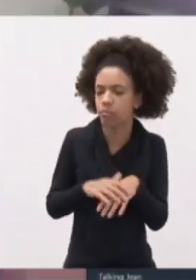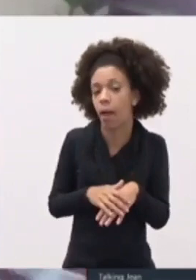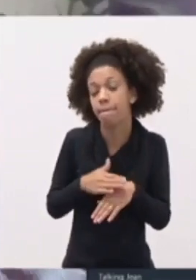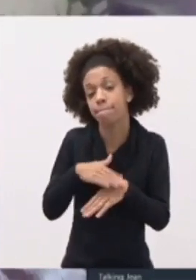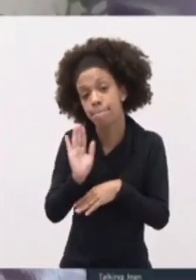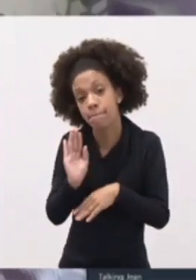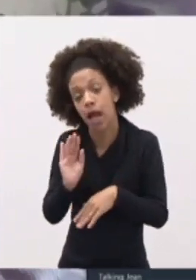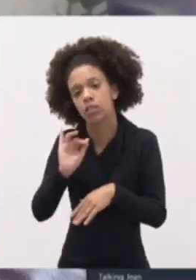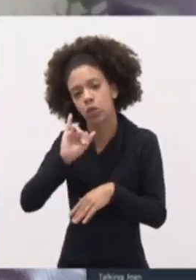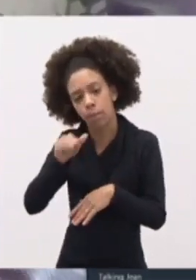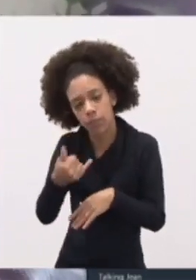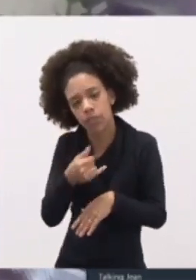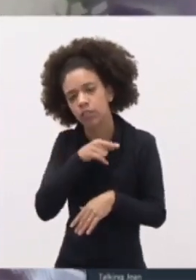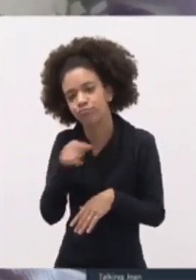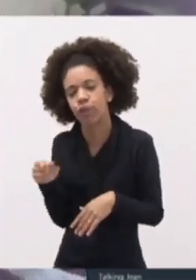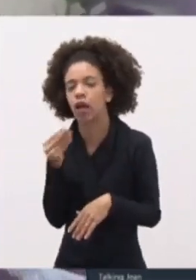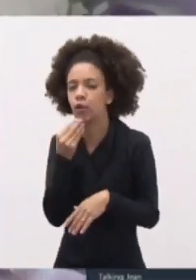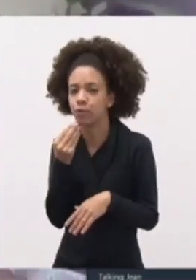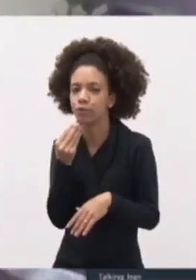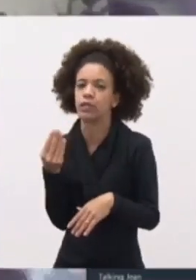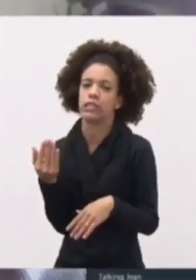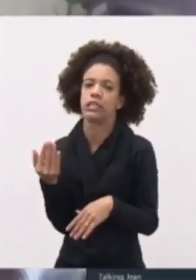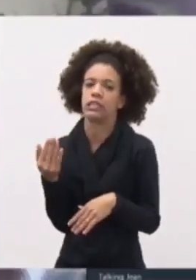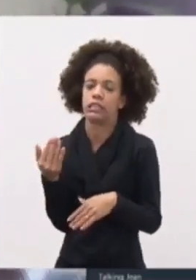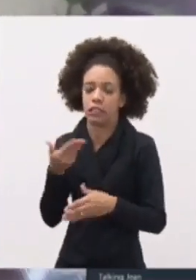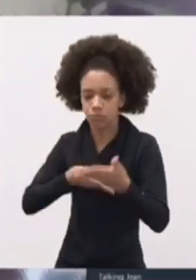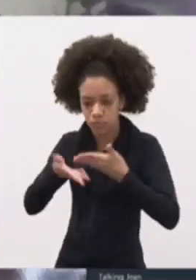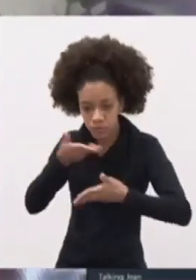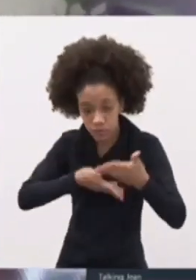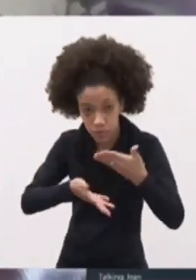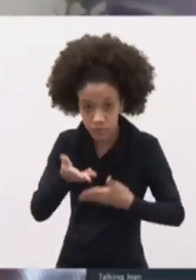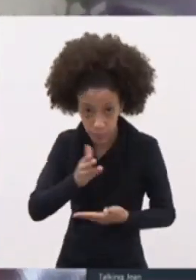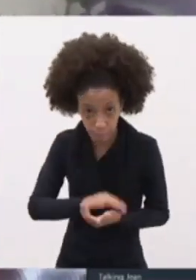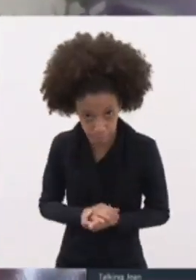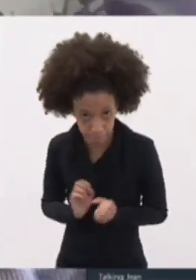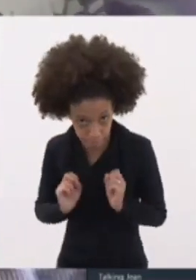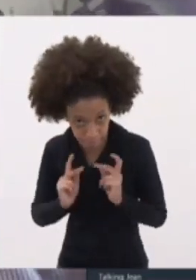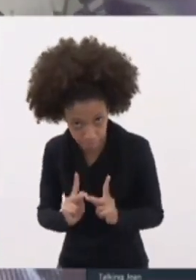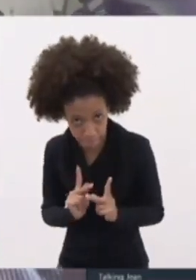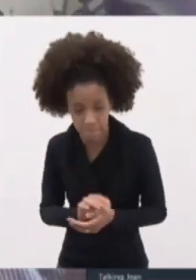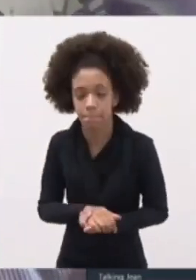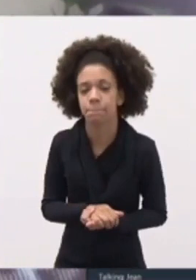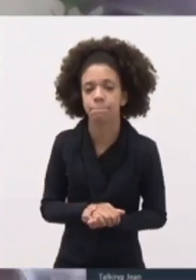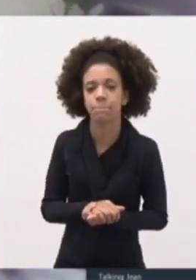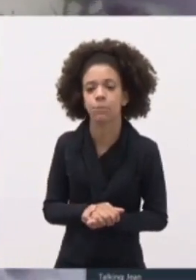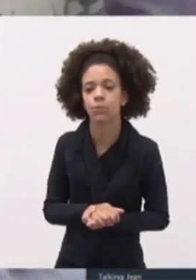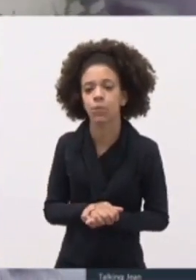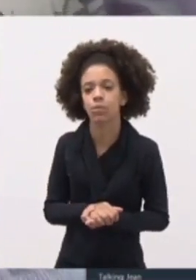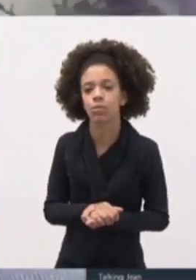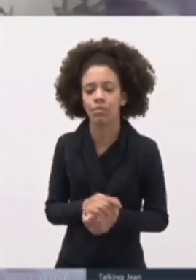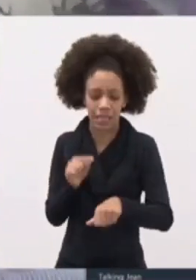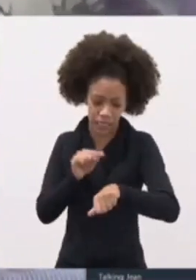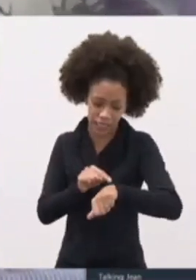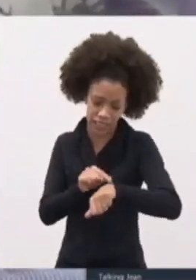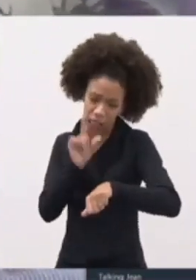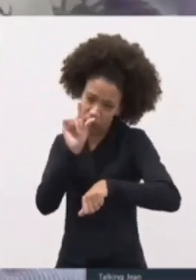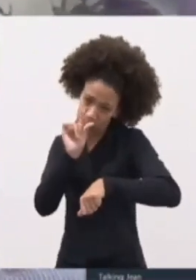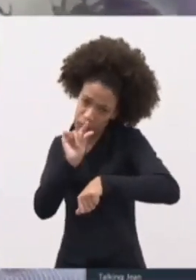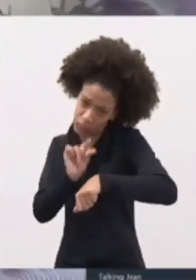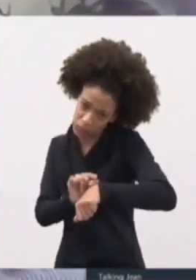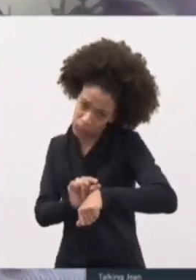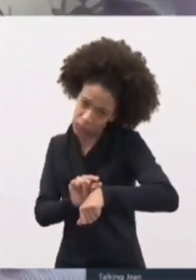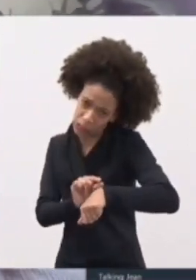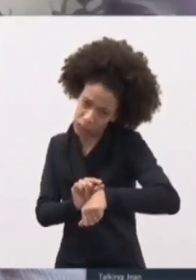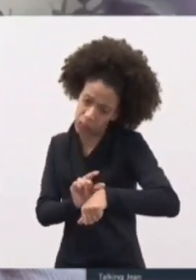vai dar para o seu aluno de envolver esses órgãos dos sentidos, entendeu? Vamos lá, eu tenho pouco tempo, eu vou